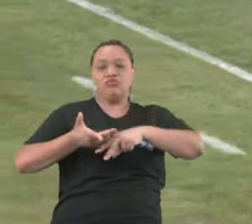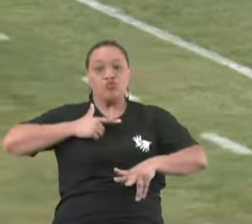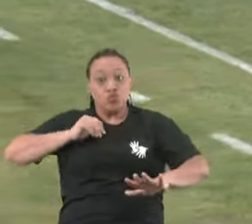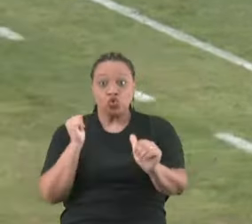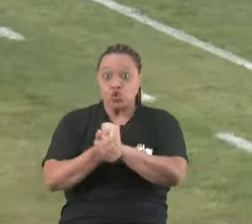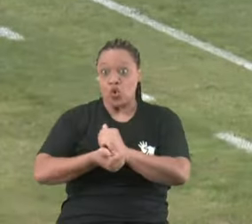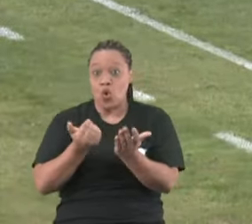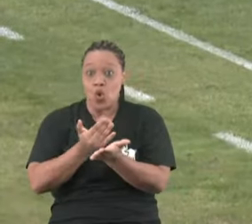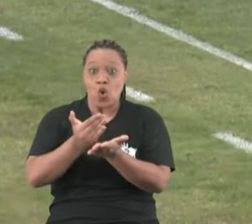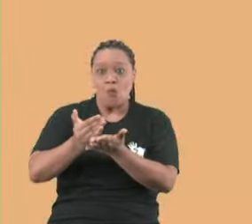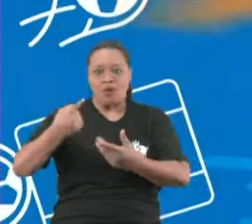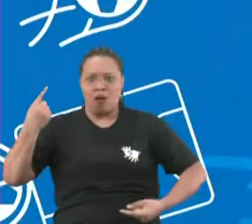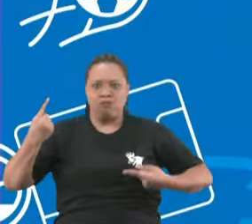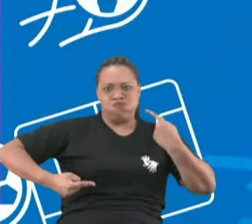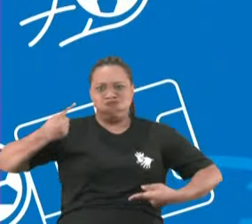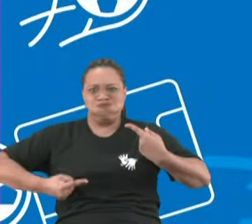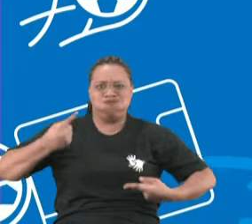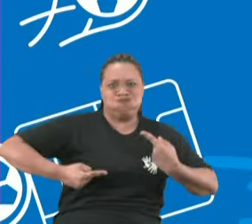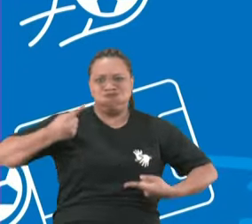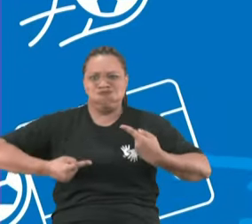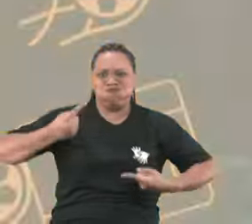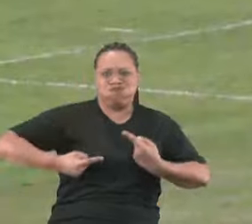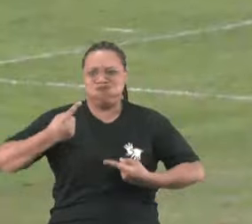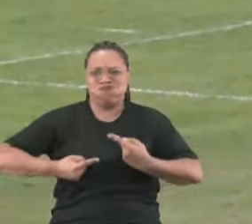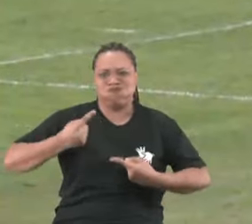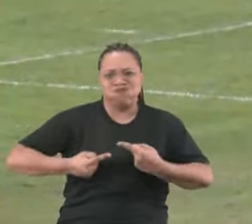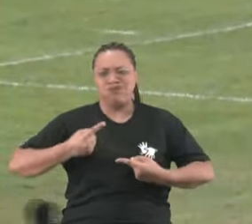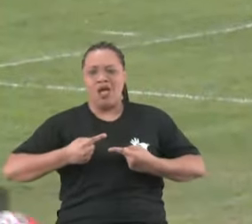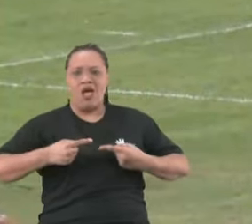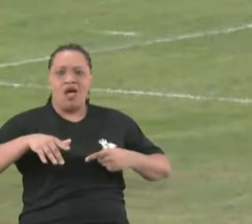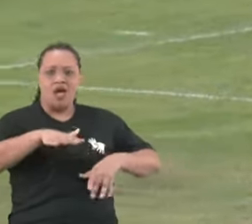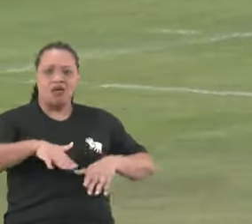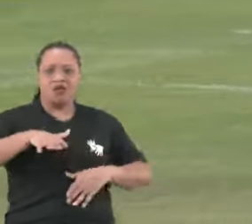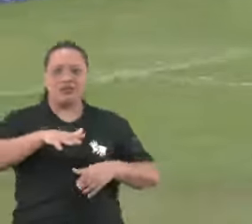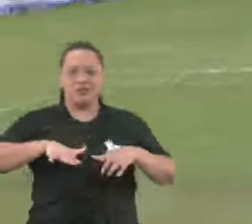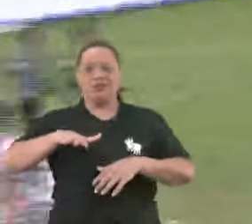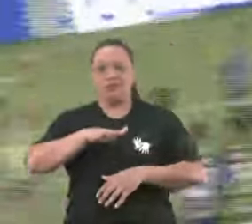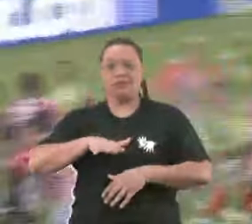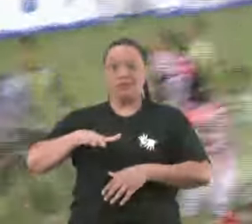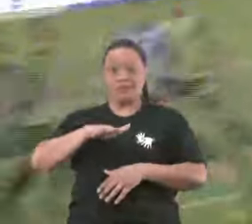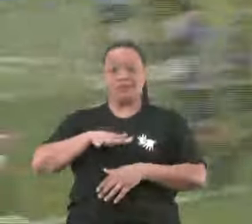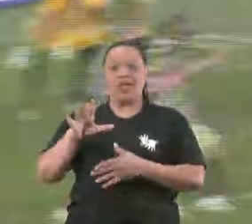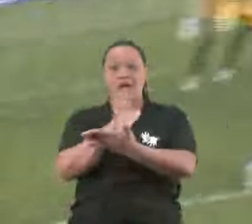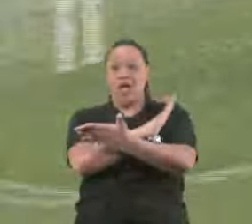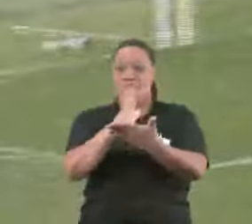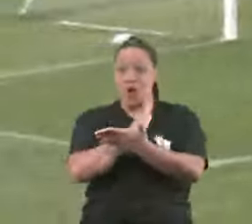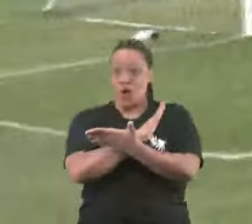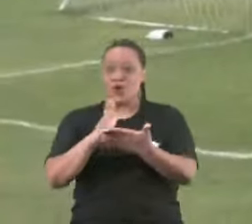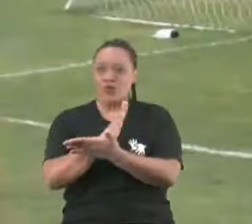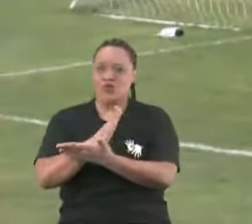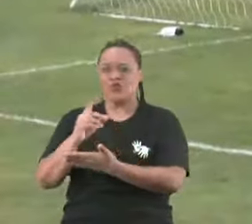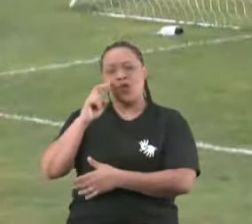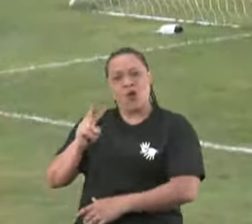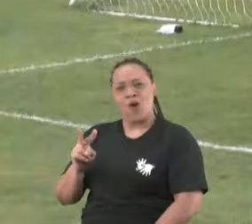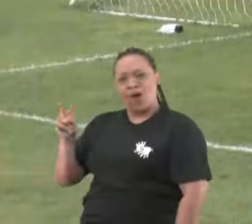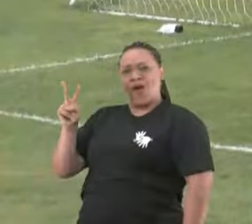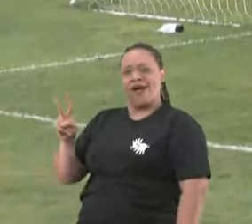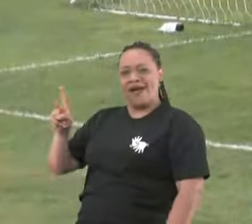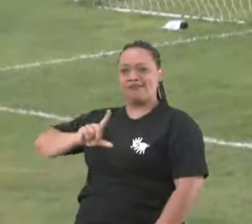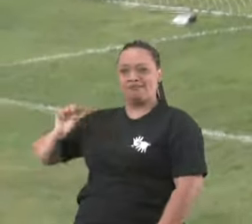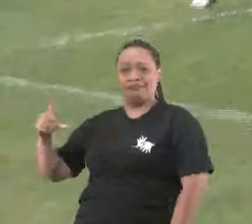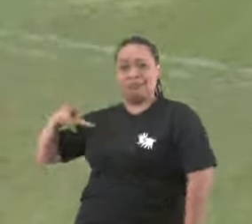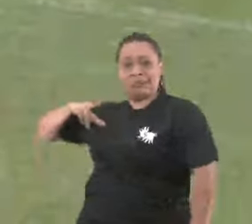começa muito disputado, a briga muito grande por espaços e com algumas nuances na questão